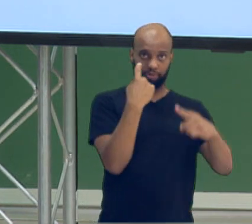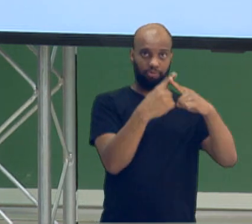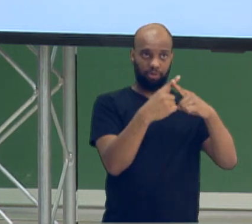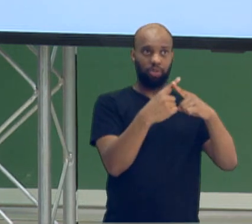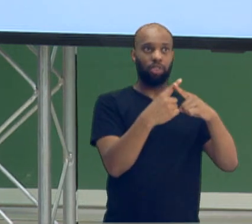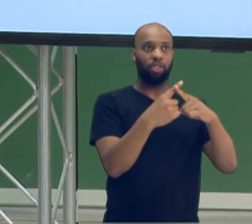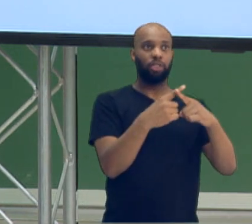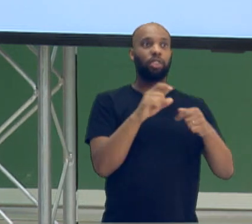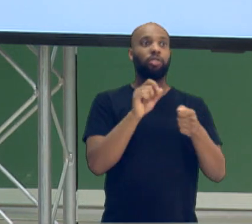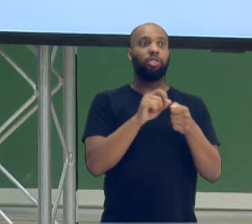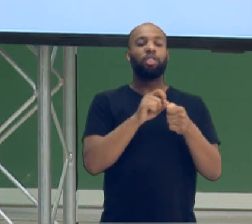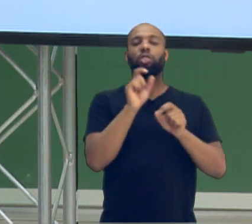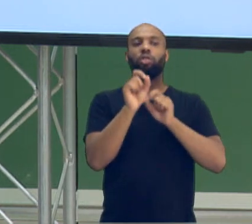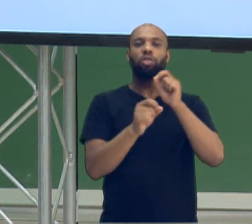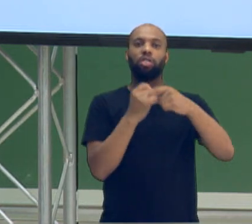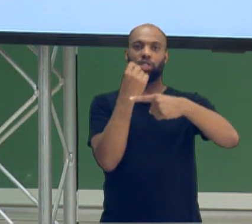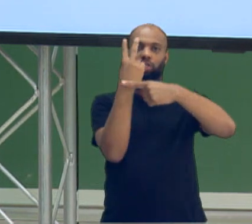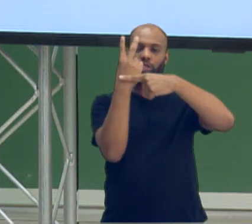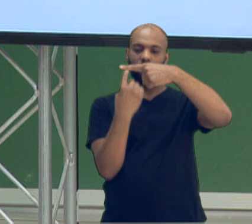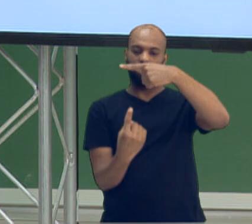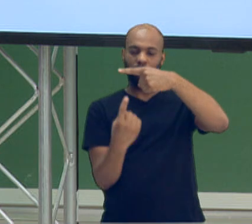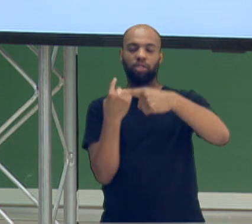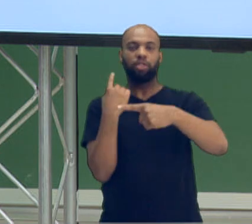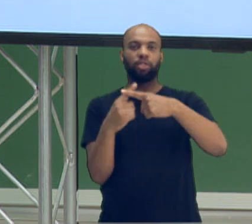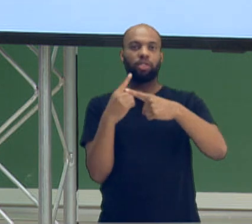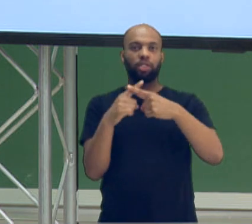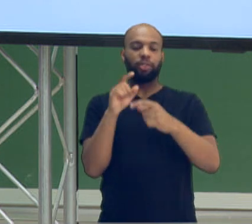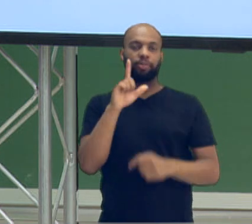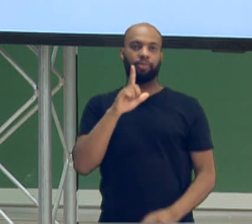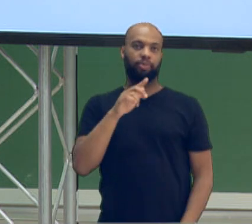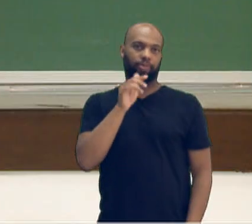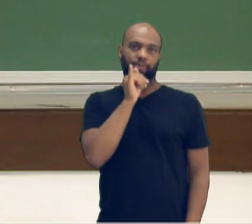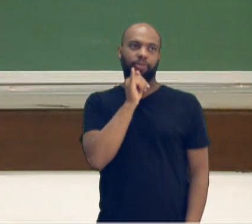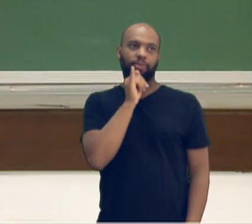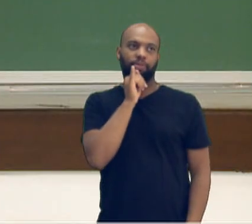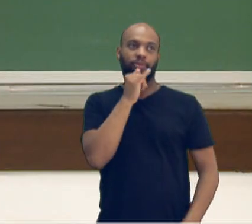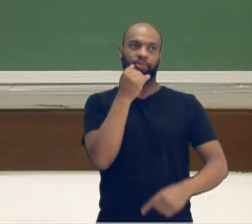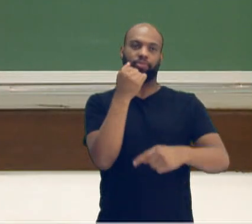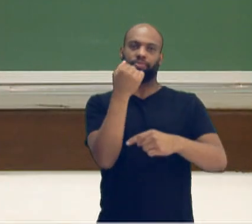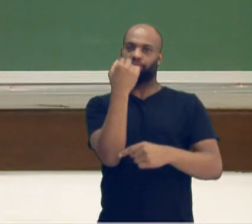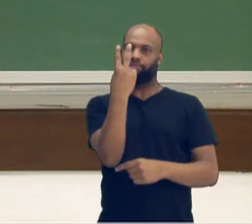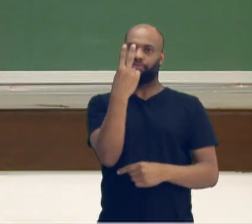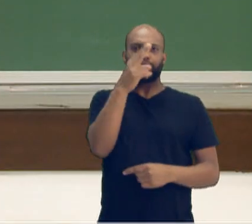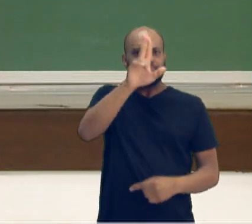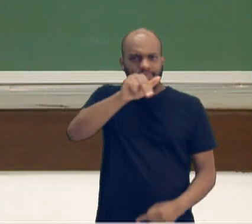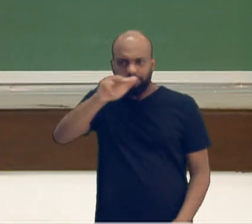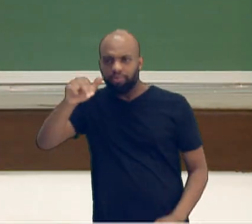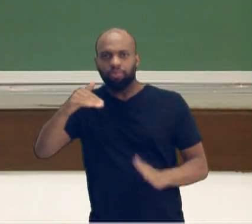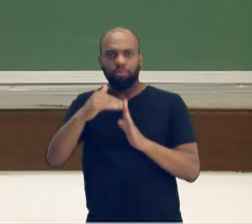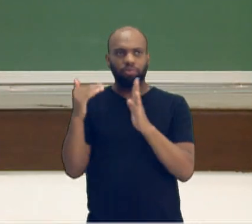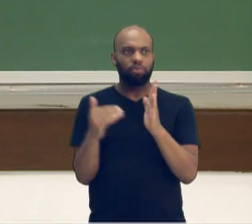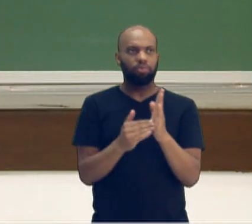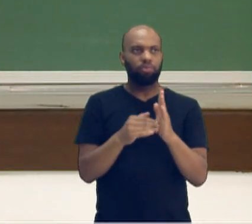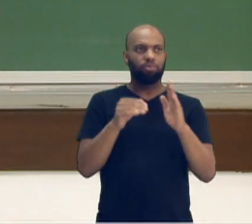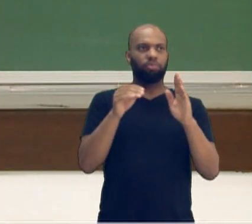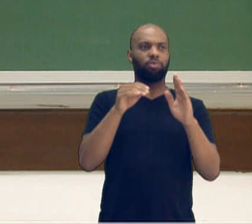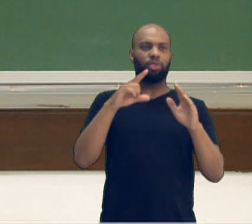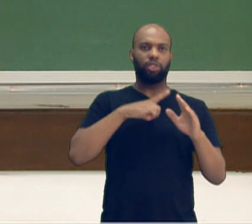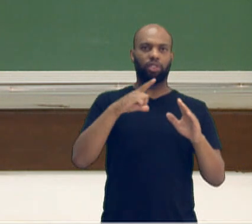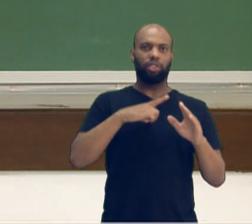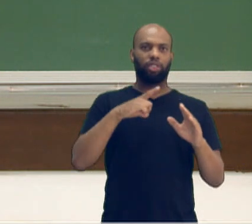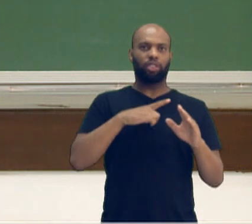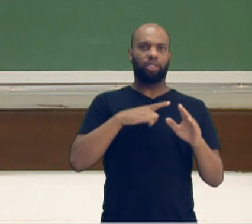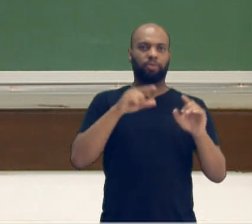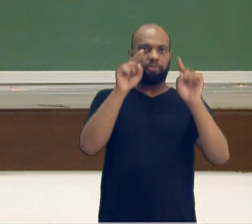estou falando que é 2 sobre 1, porque é como se eu pegasse 2 e pintasse inteirinho, não é? 2 inteiros